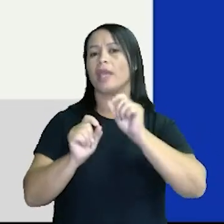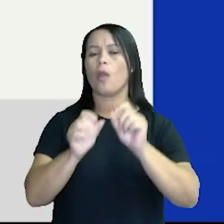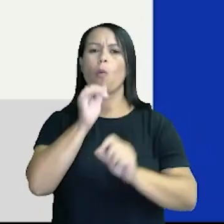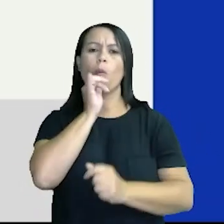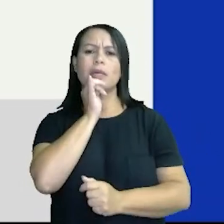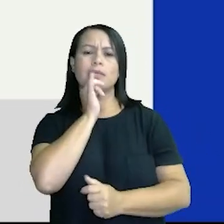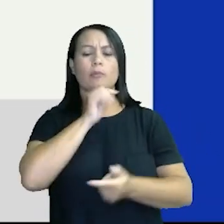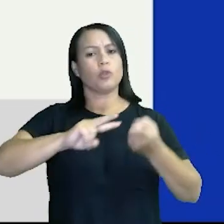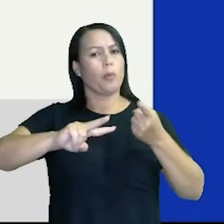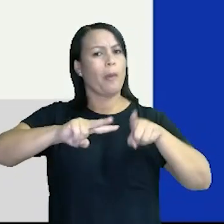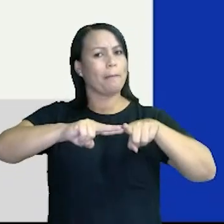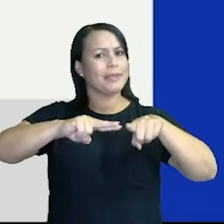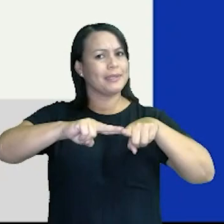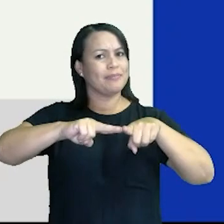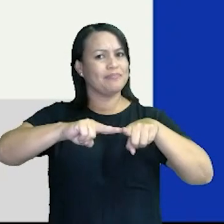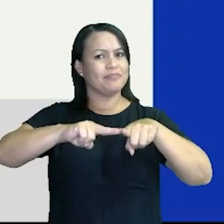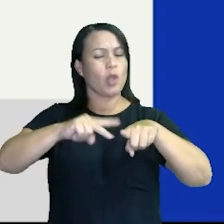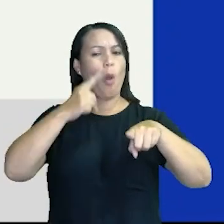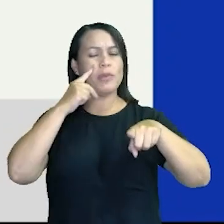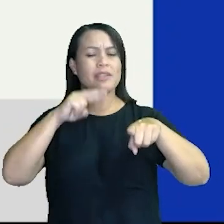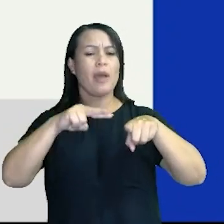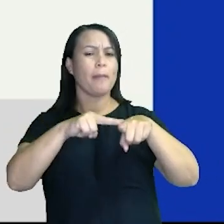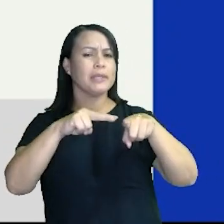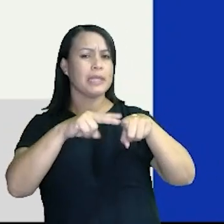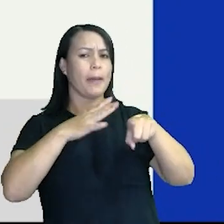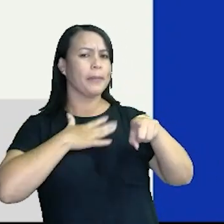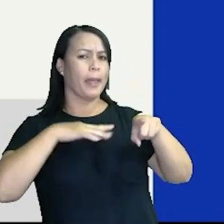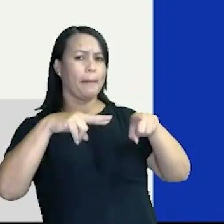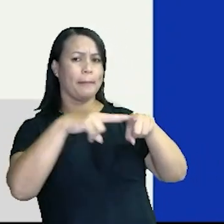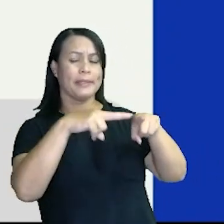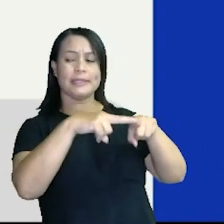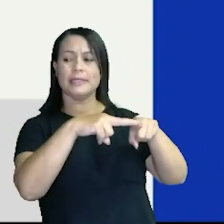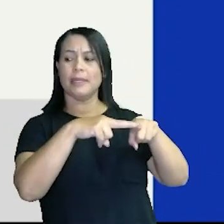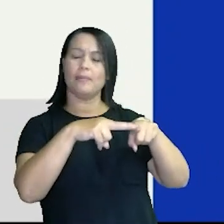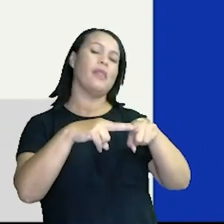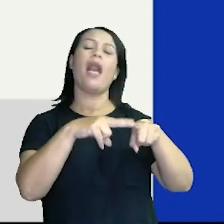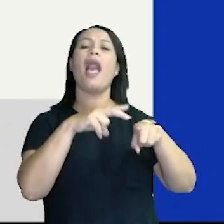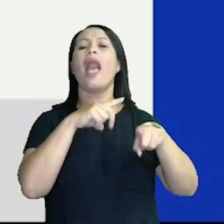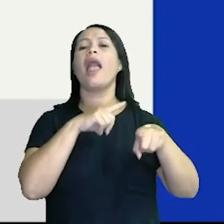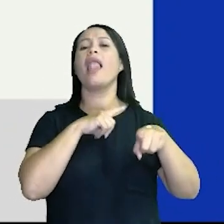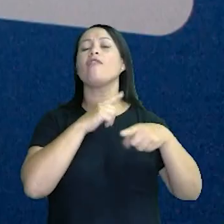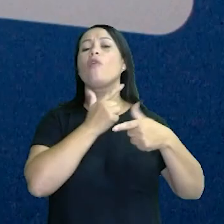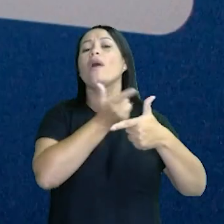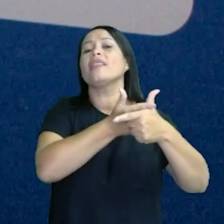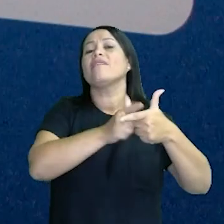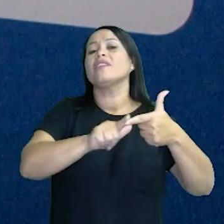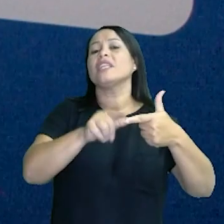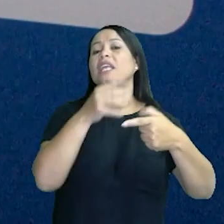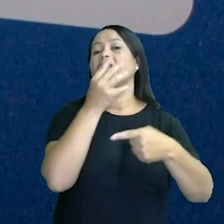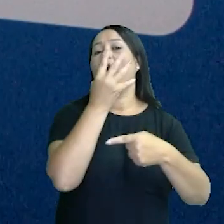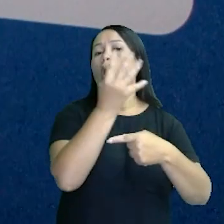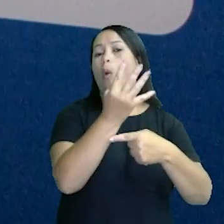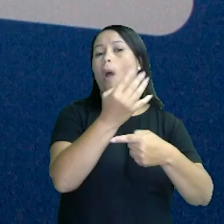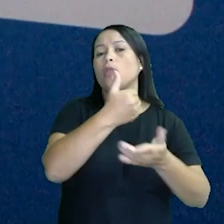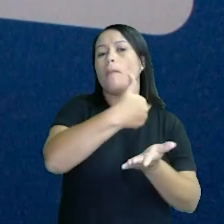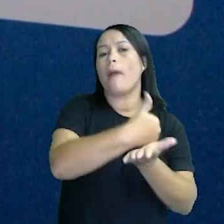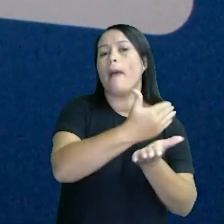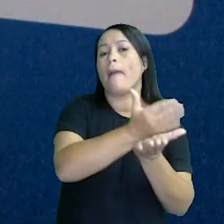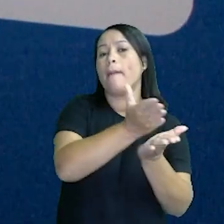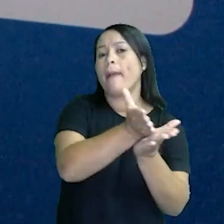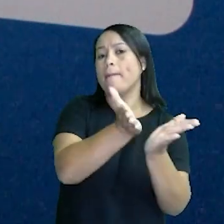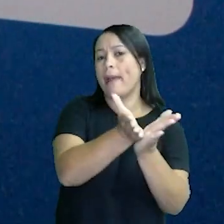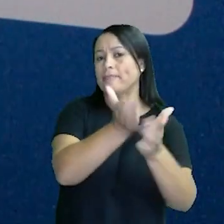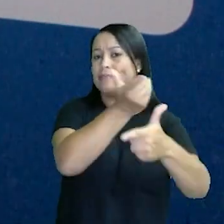um exemplo de uma pizza, tá? Ó, essa minha pizza aqui, ela foi dividida em 4 partes